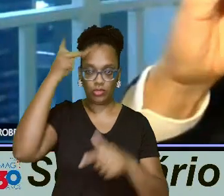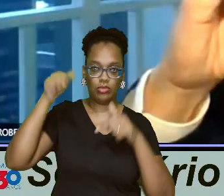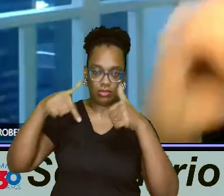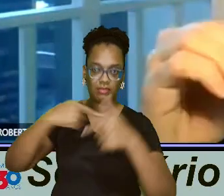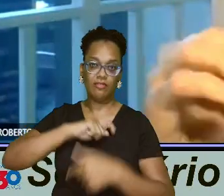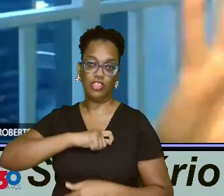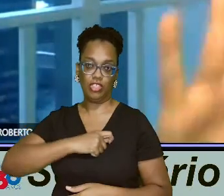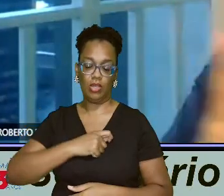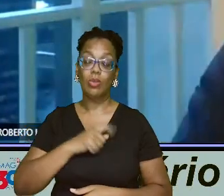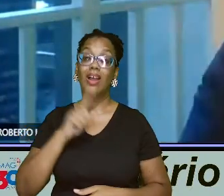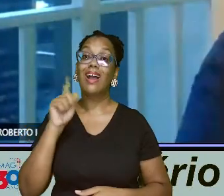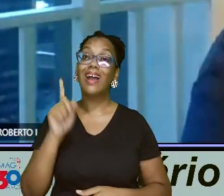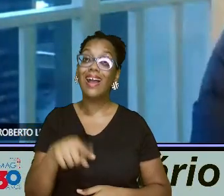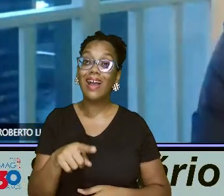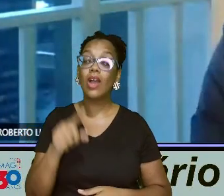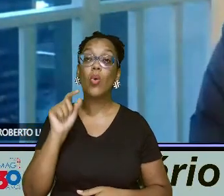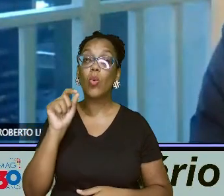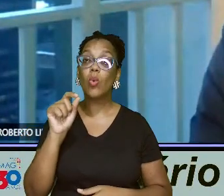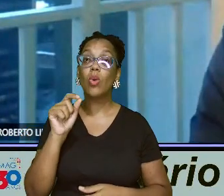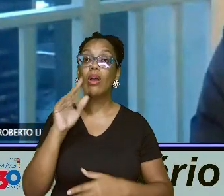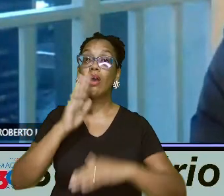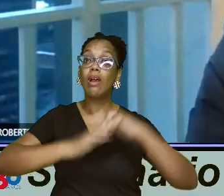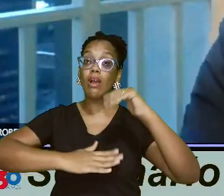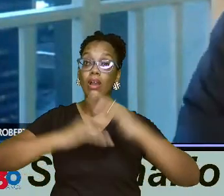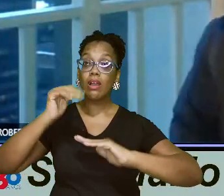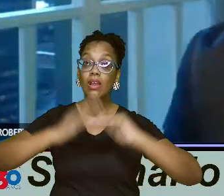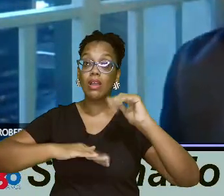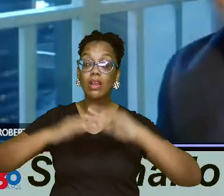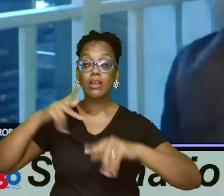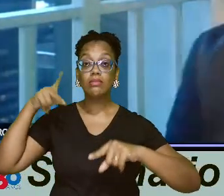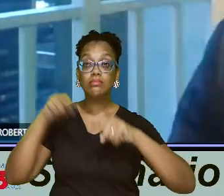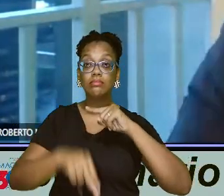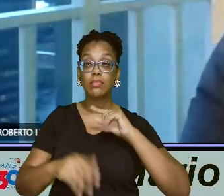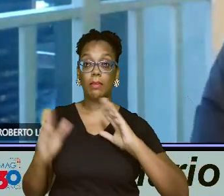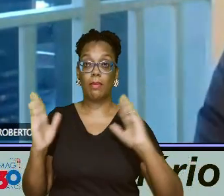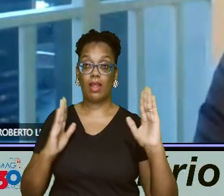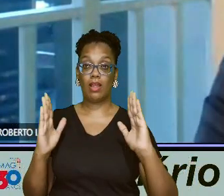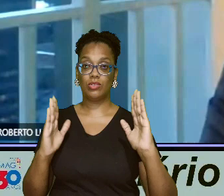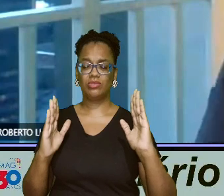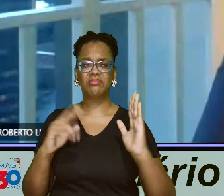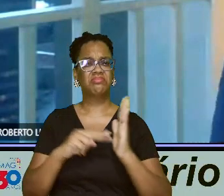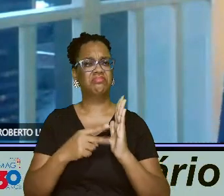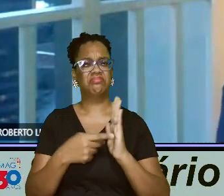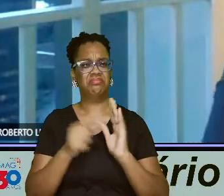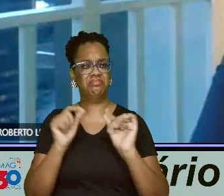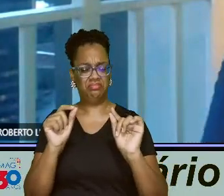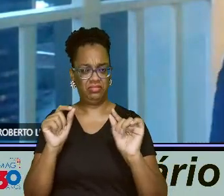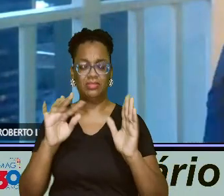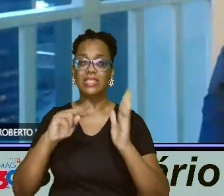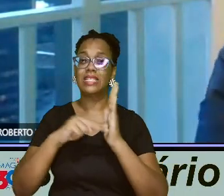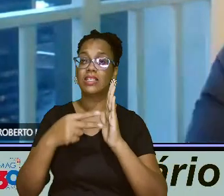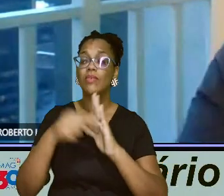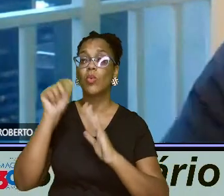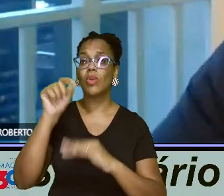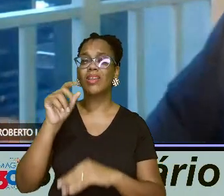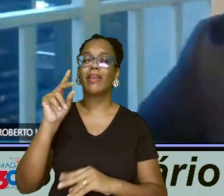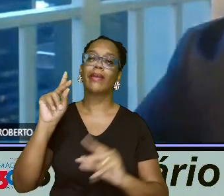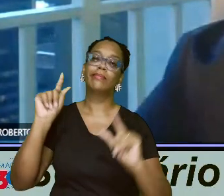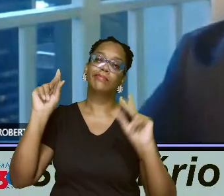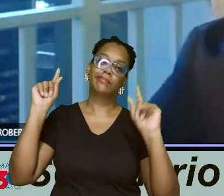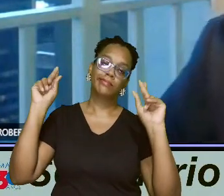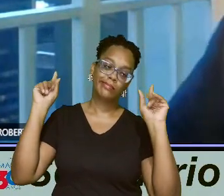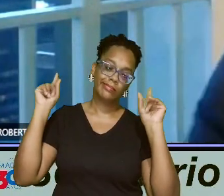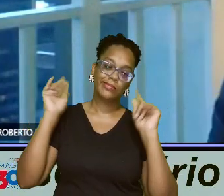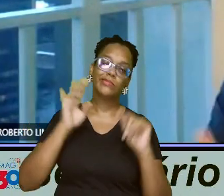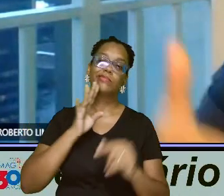são hábeis para fazer interromper esse prazo. Significa o quê? Significa que aqueles velhos e famosos